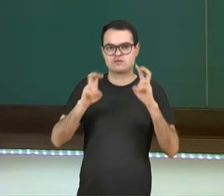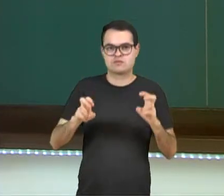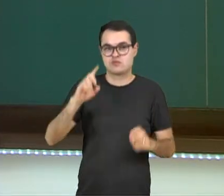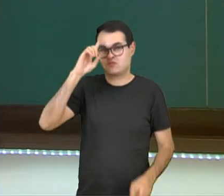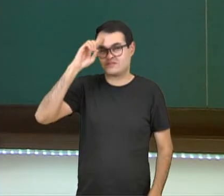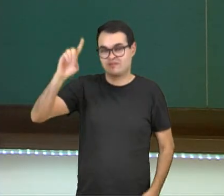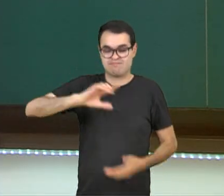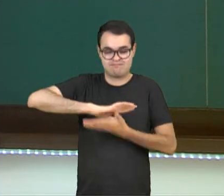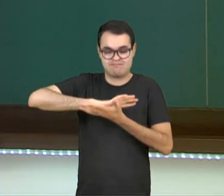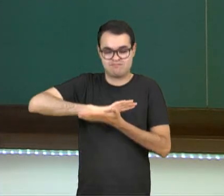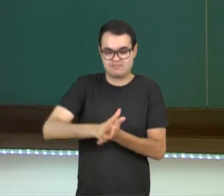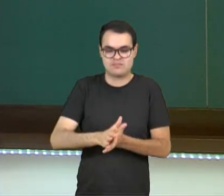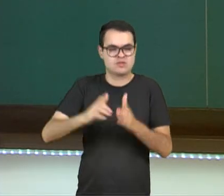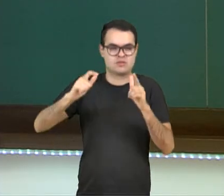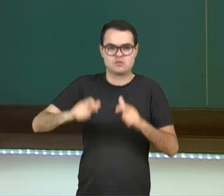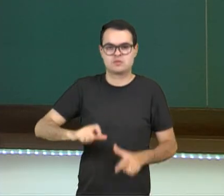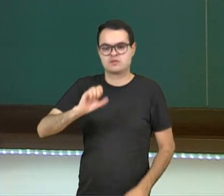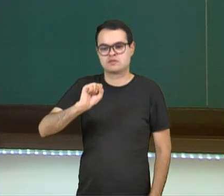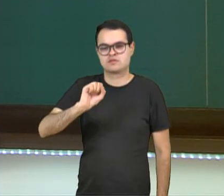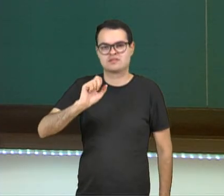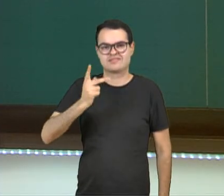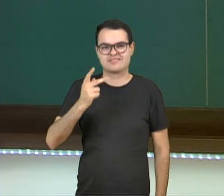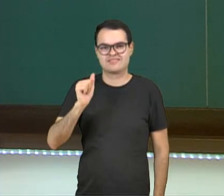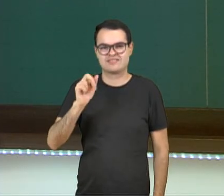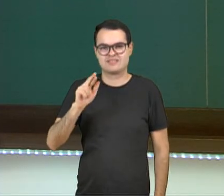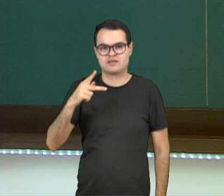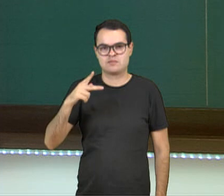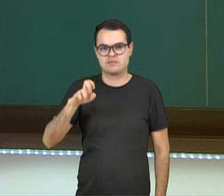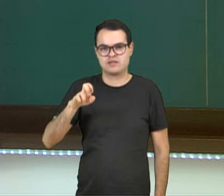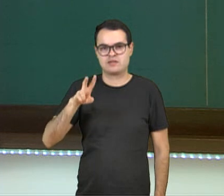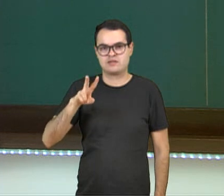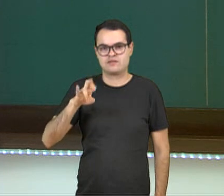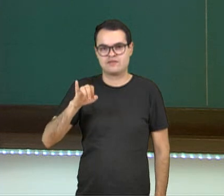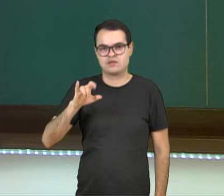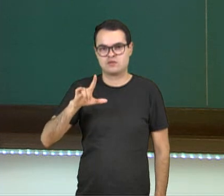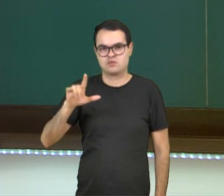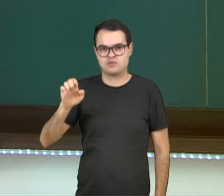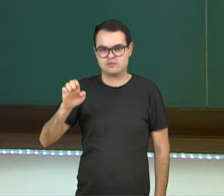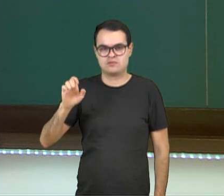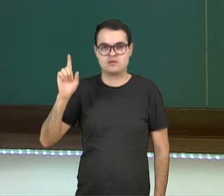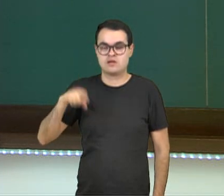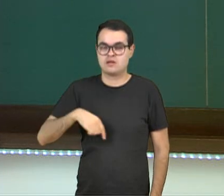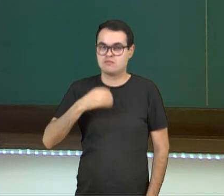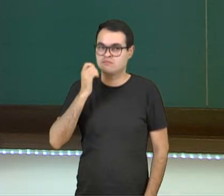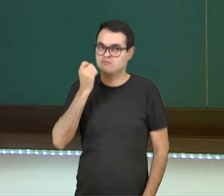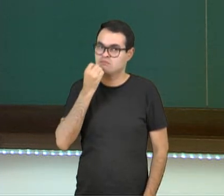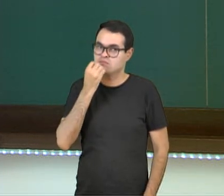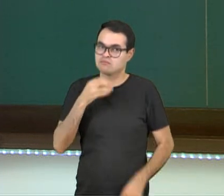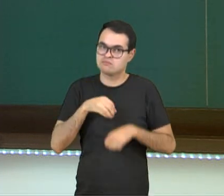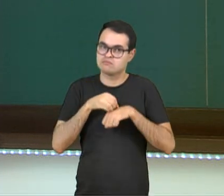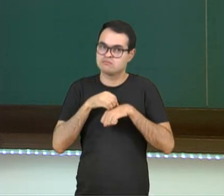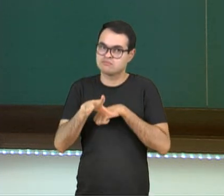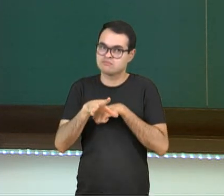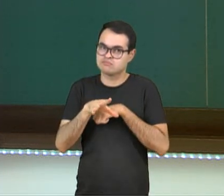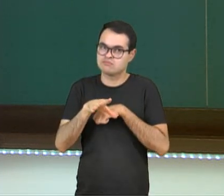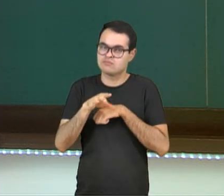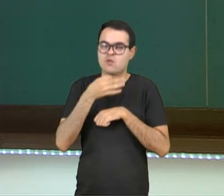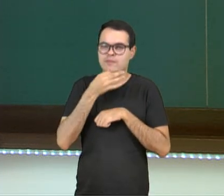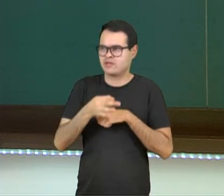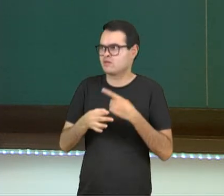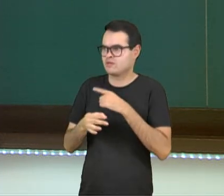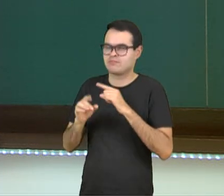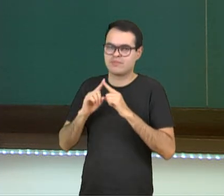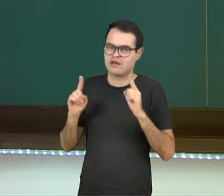dia, massacre de Sharpeville? Então aqui tem uma possível resposta, certo? Claro que aqui é a sua